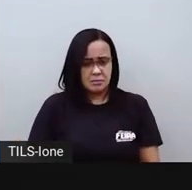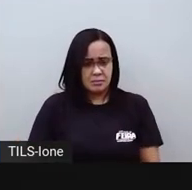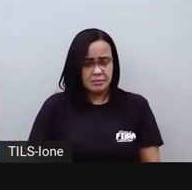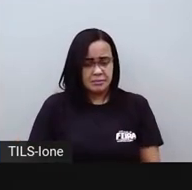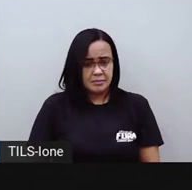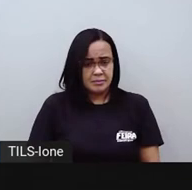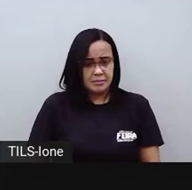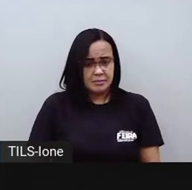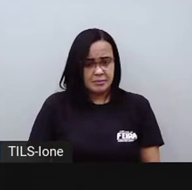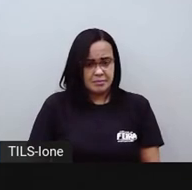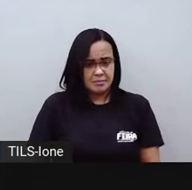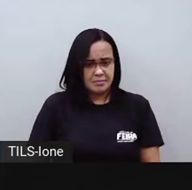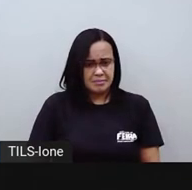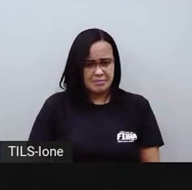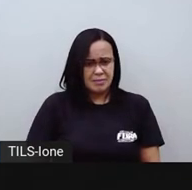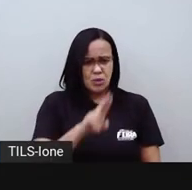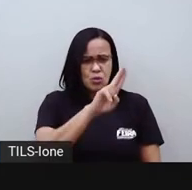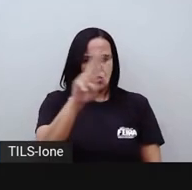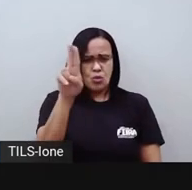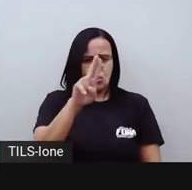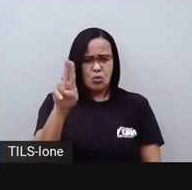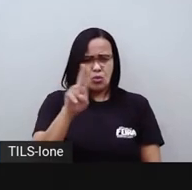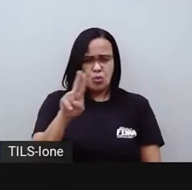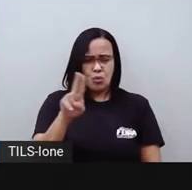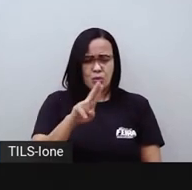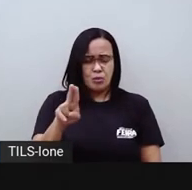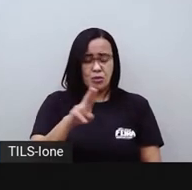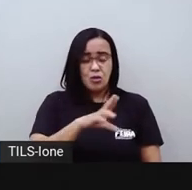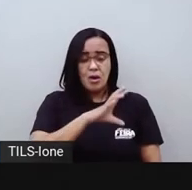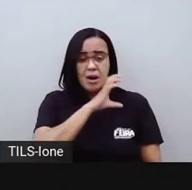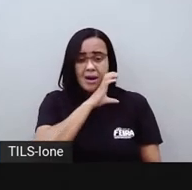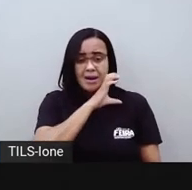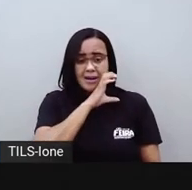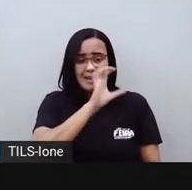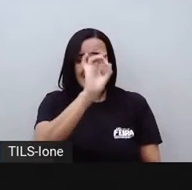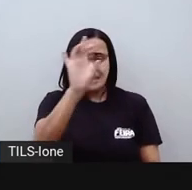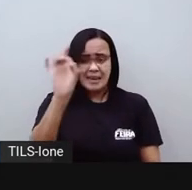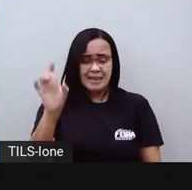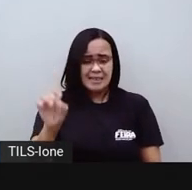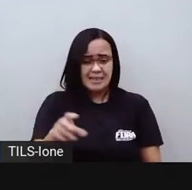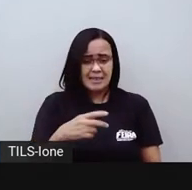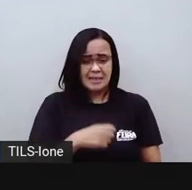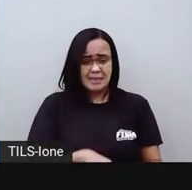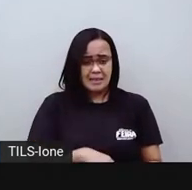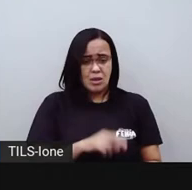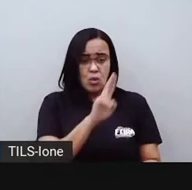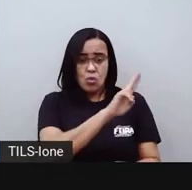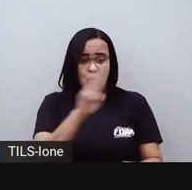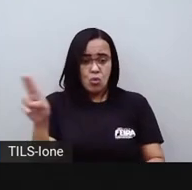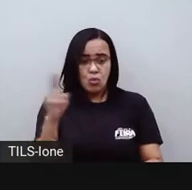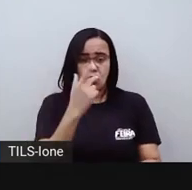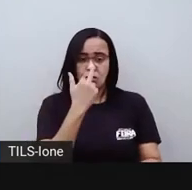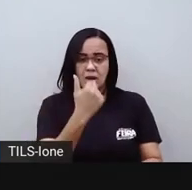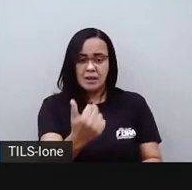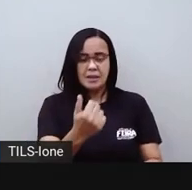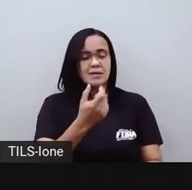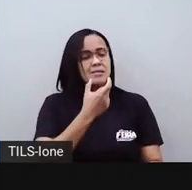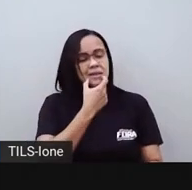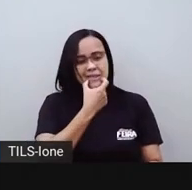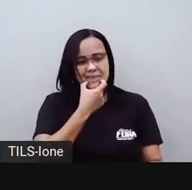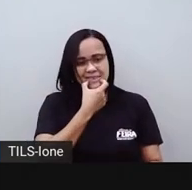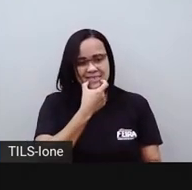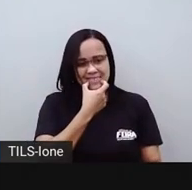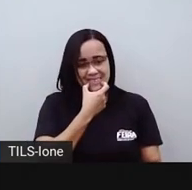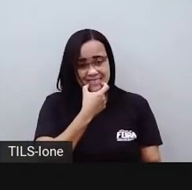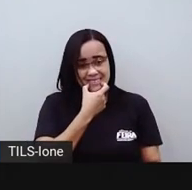Como será o nome desses animais em inglês? Será que eles têm nome em inglês também? Sim, tem sim. A gente vai